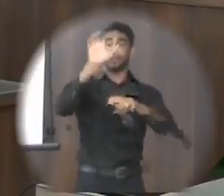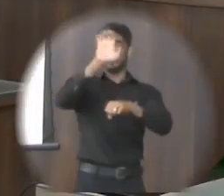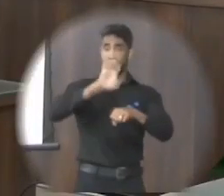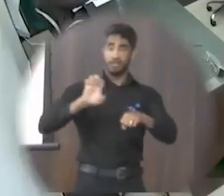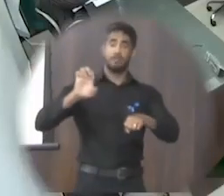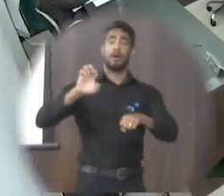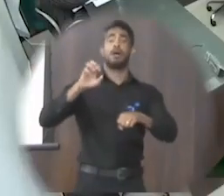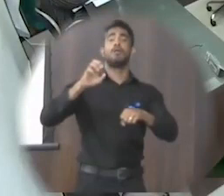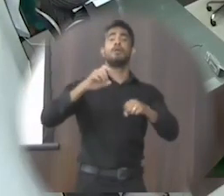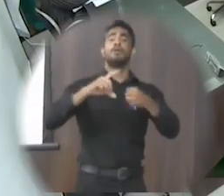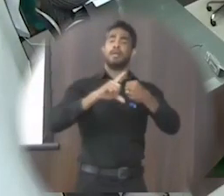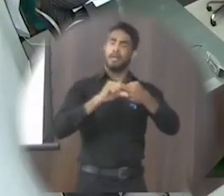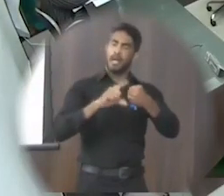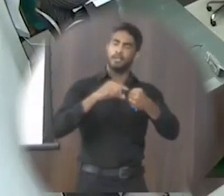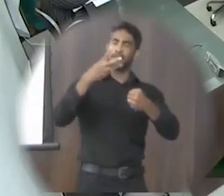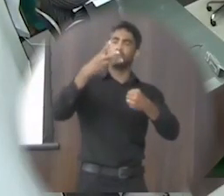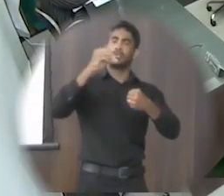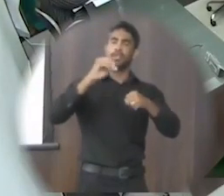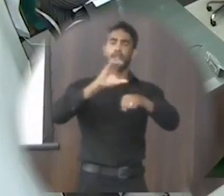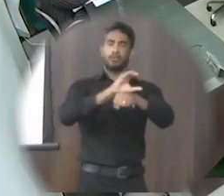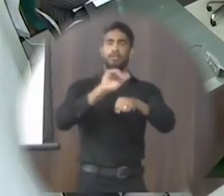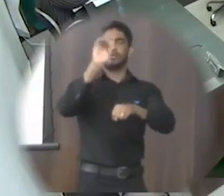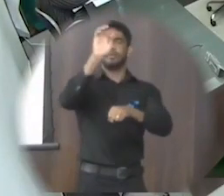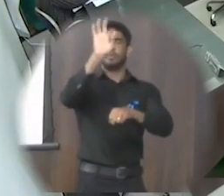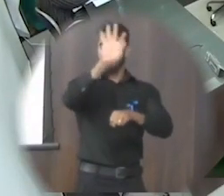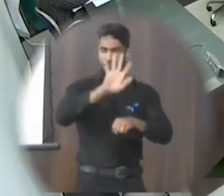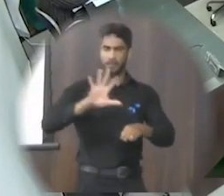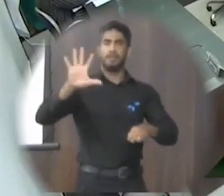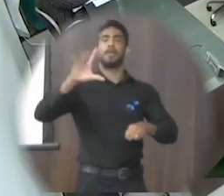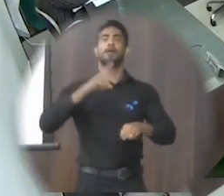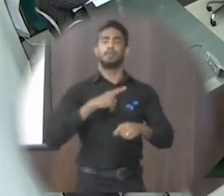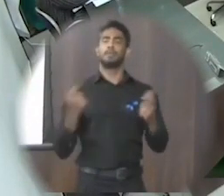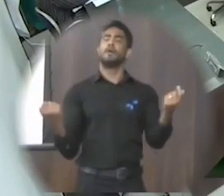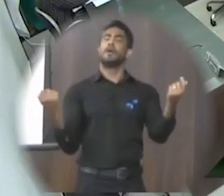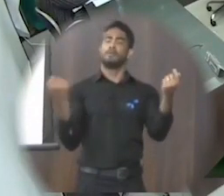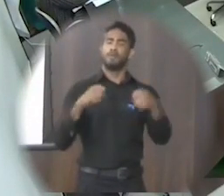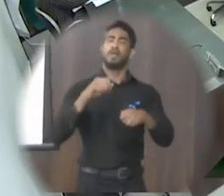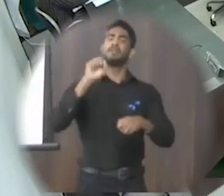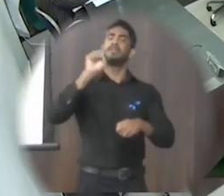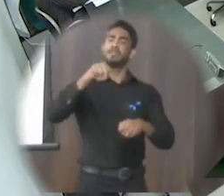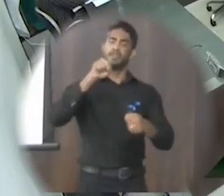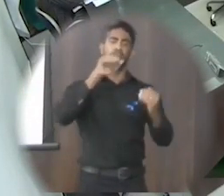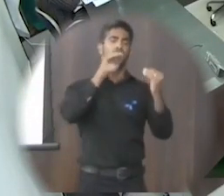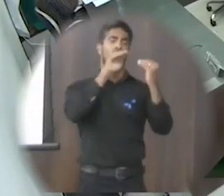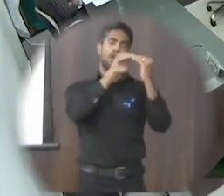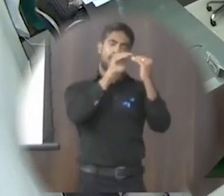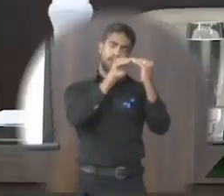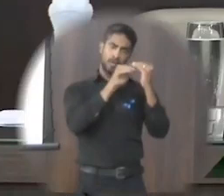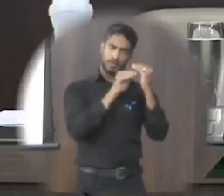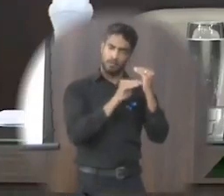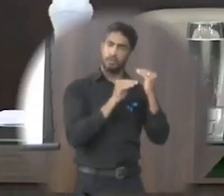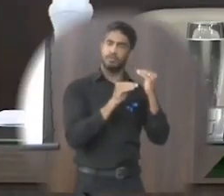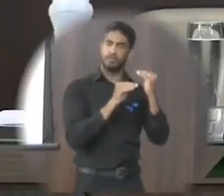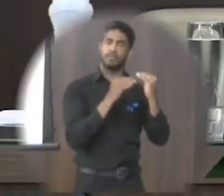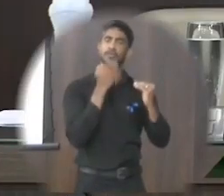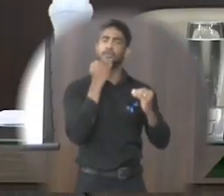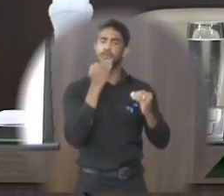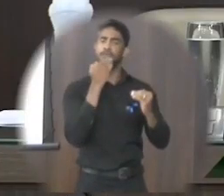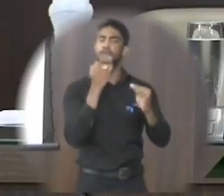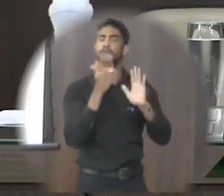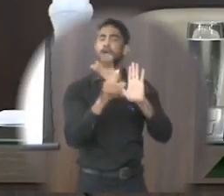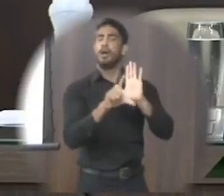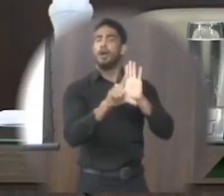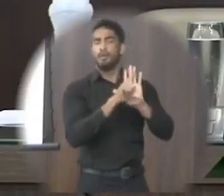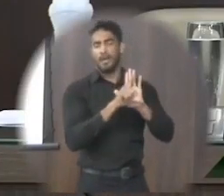30, inciso 1º da Constituição Federal, encontrando-se em perfeita consonância com os critérios exigidos na Lei